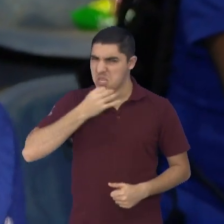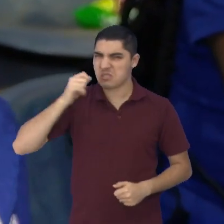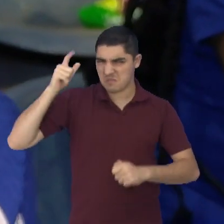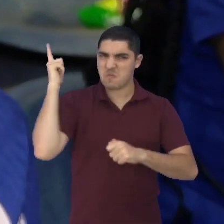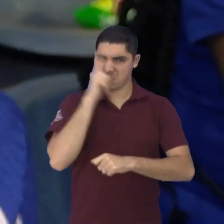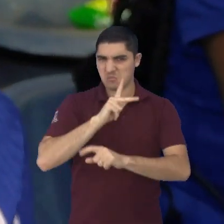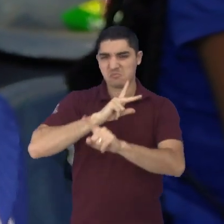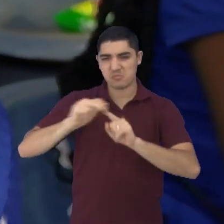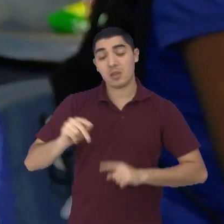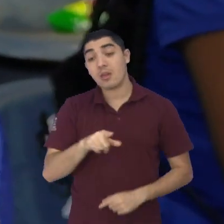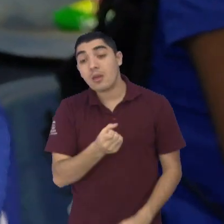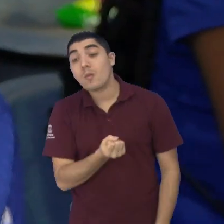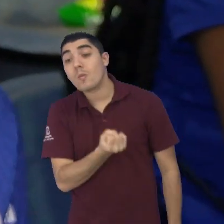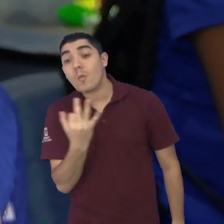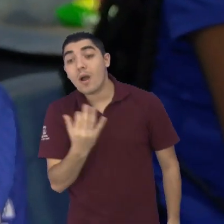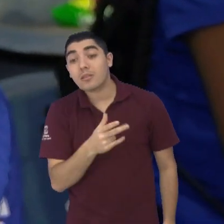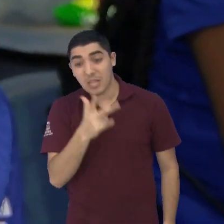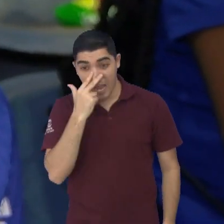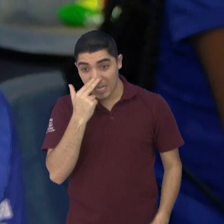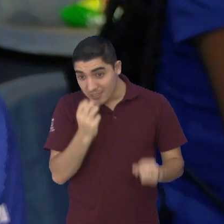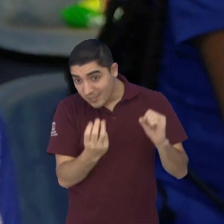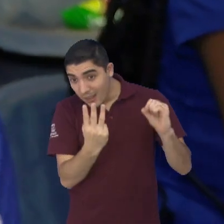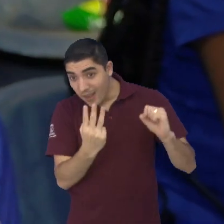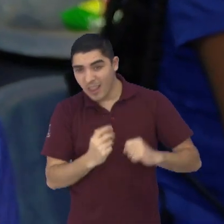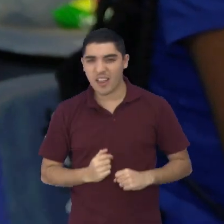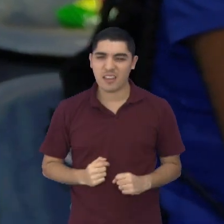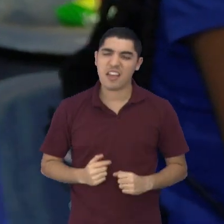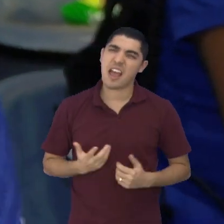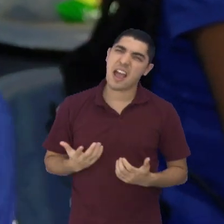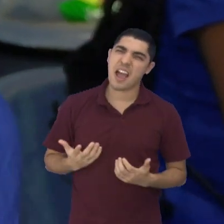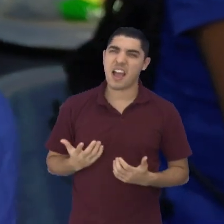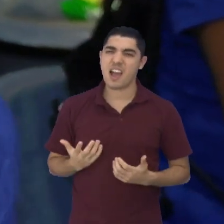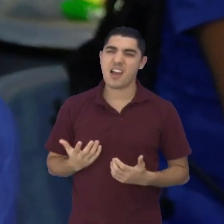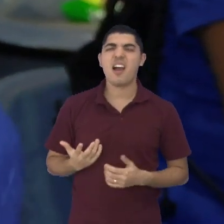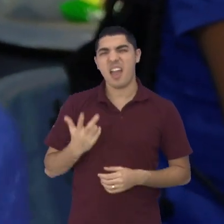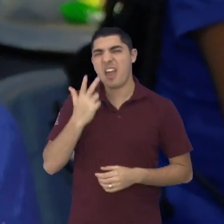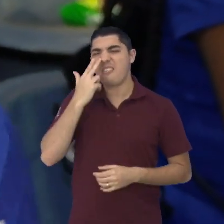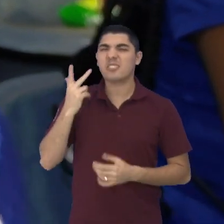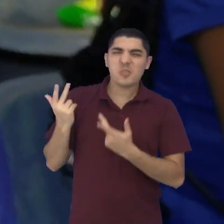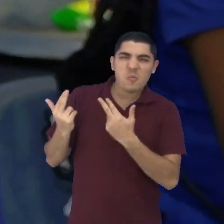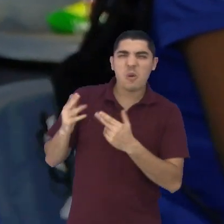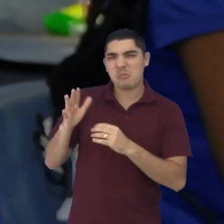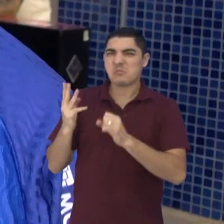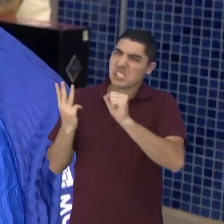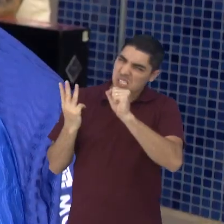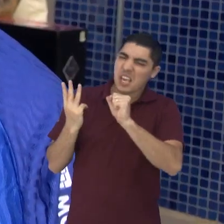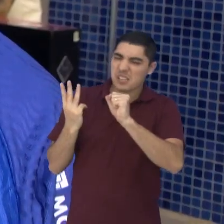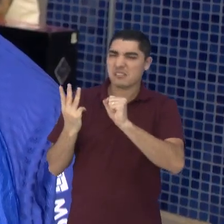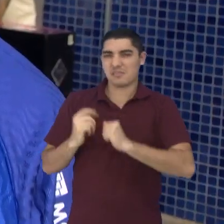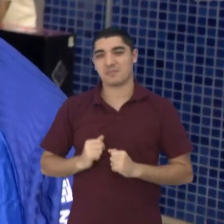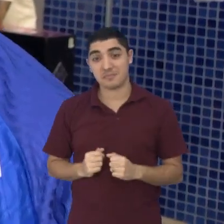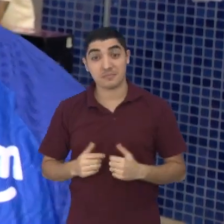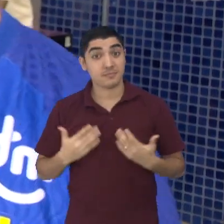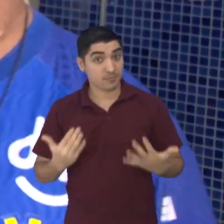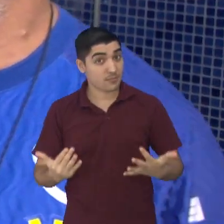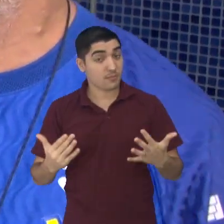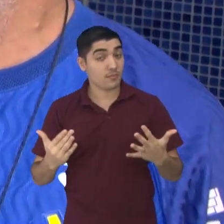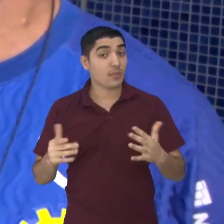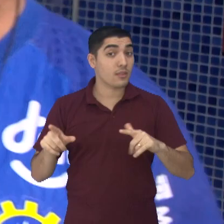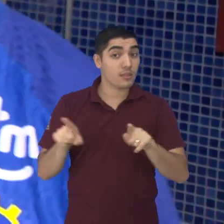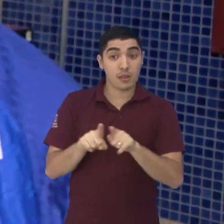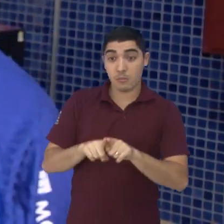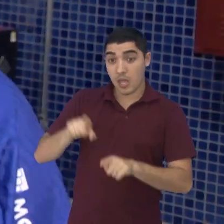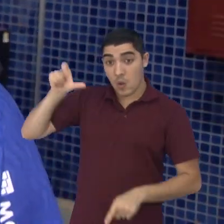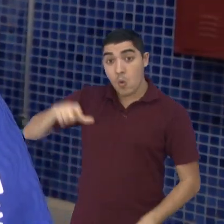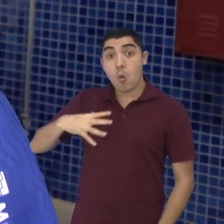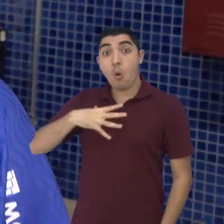ganhar. Quanto? Igual seu pai, 3-0 ou não? Ah, é, igual ele, no mesmo 3-0. E isso vale até quando o filho